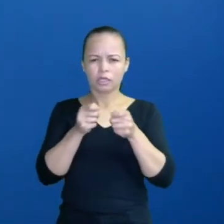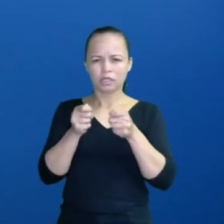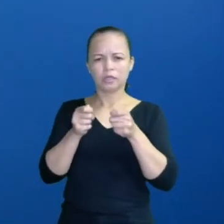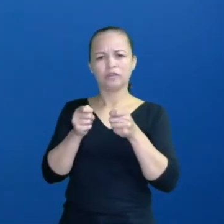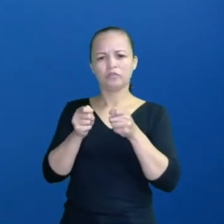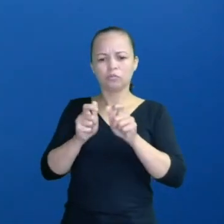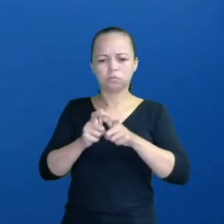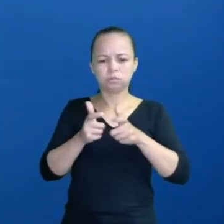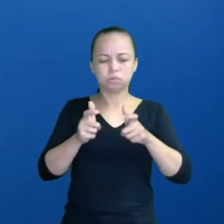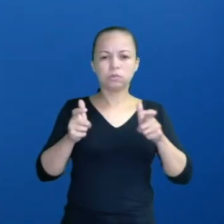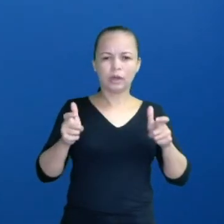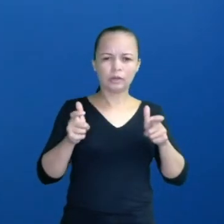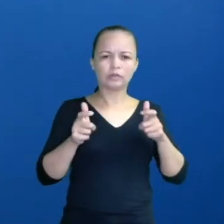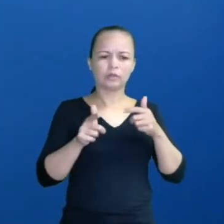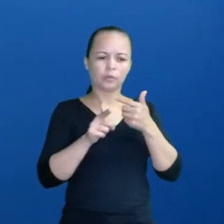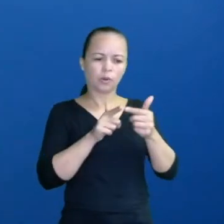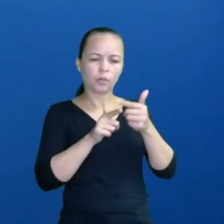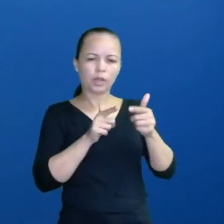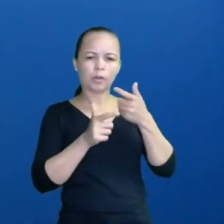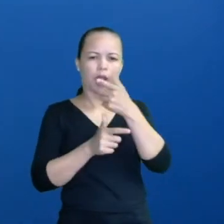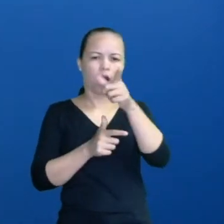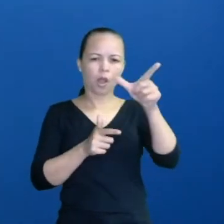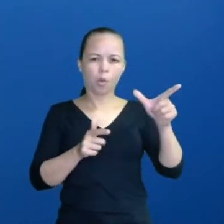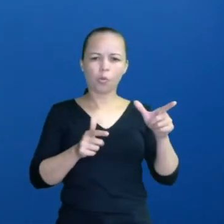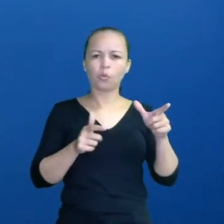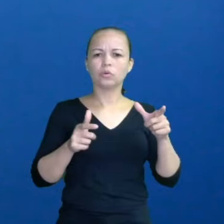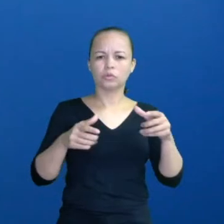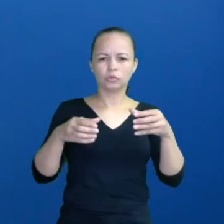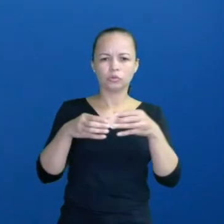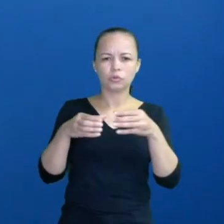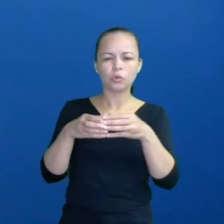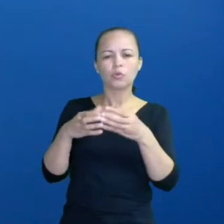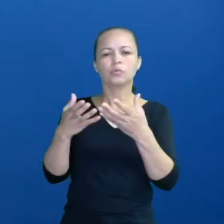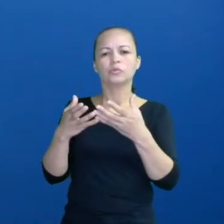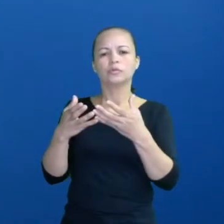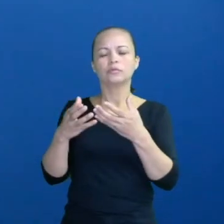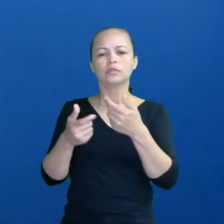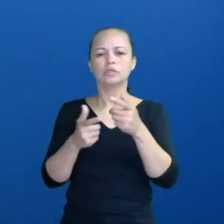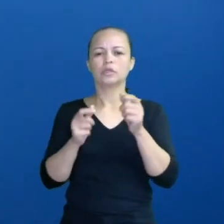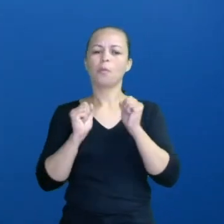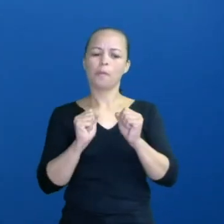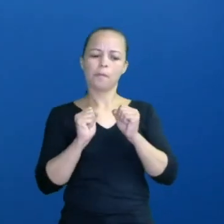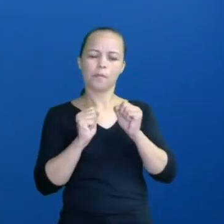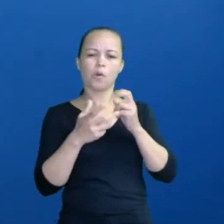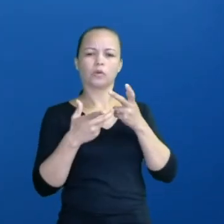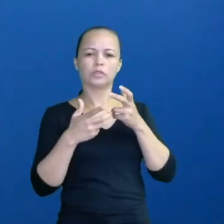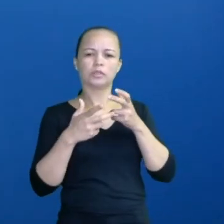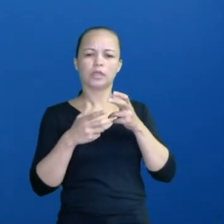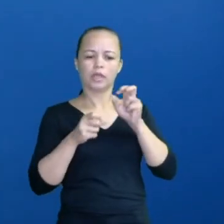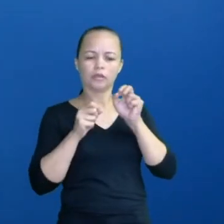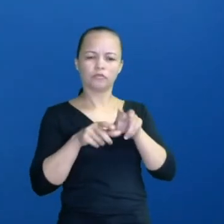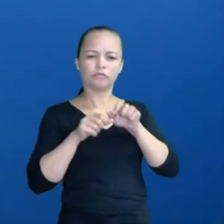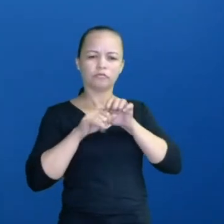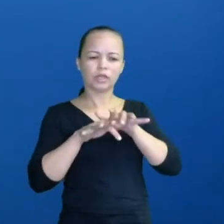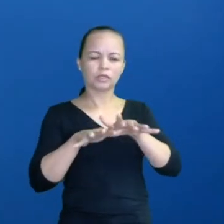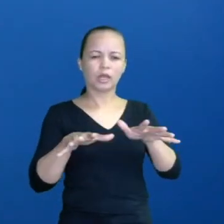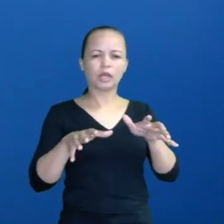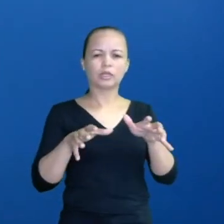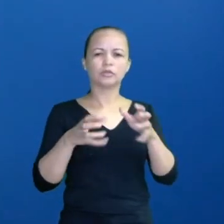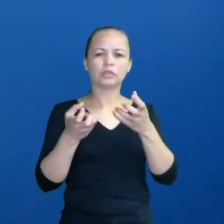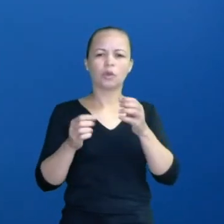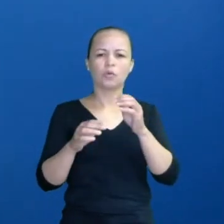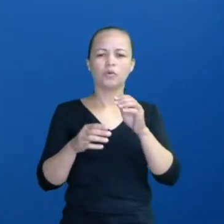prejudicar outros seres, né? Então, elas acabam sendo infectadas por esses vírus e muitas morrem. Então,